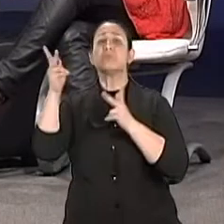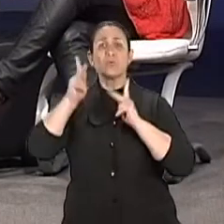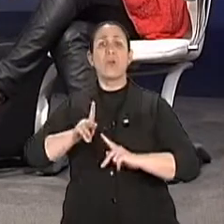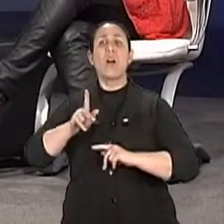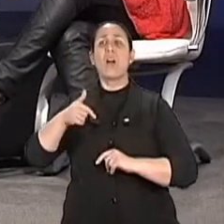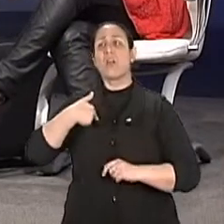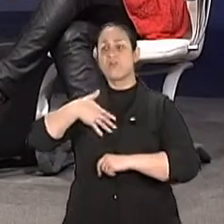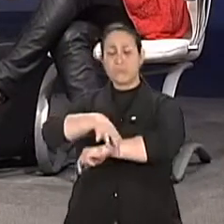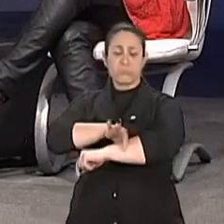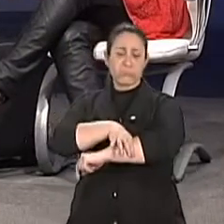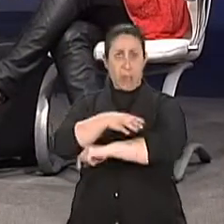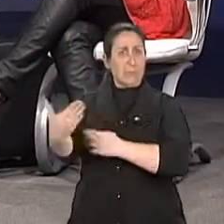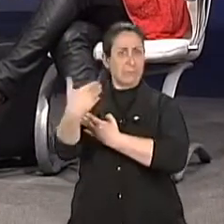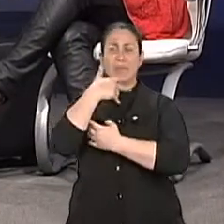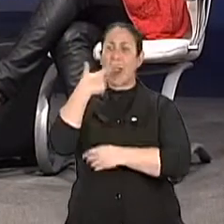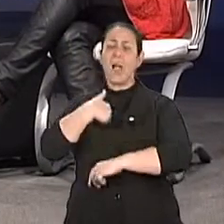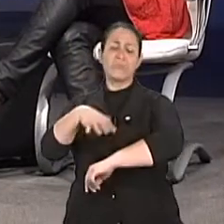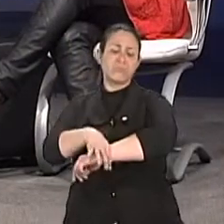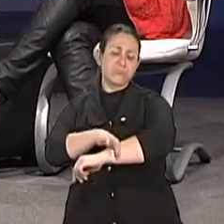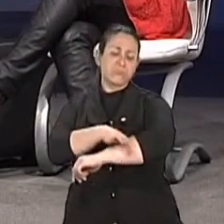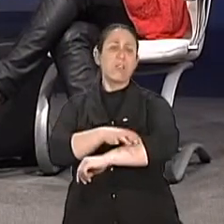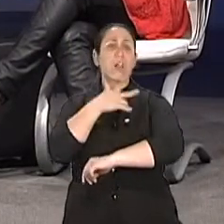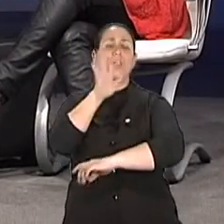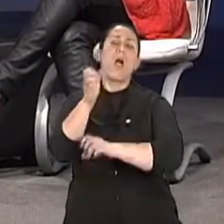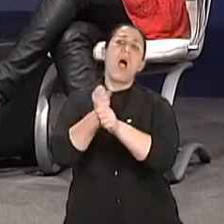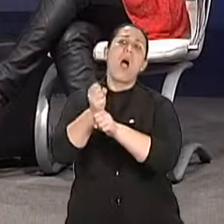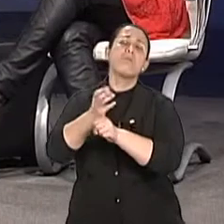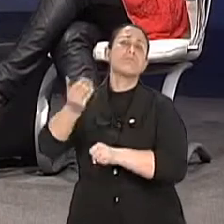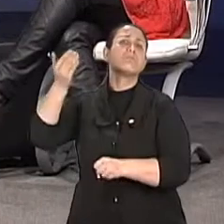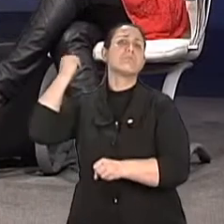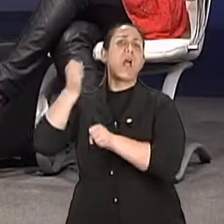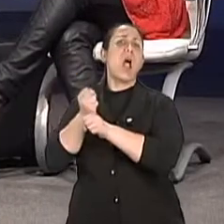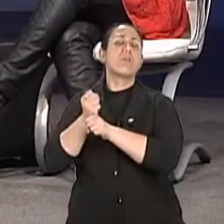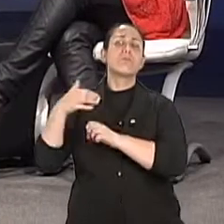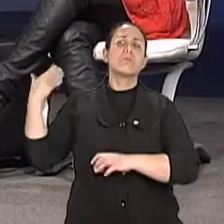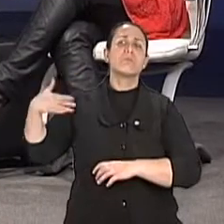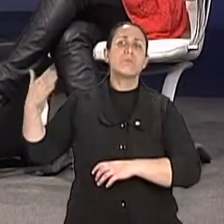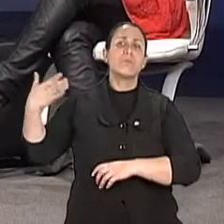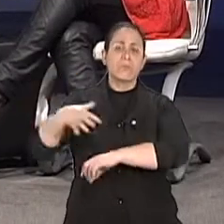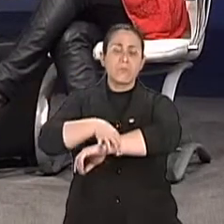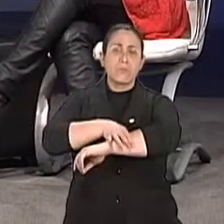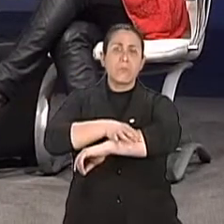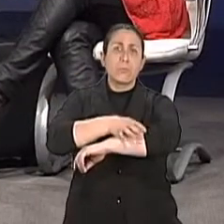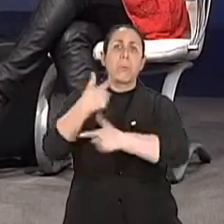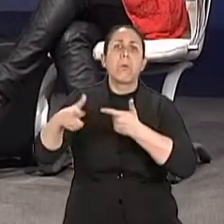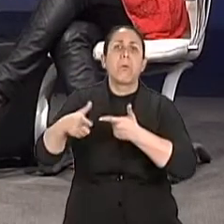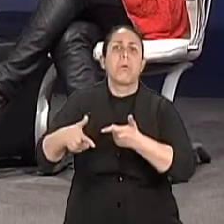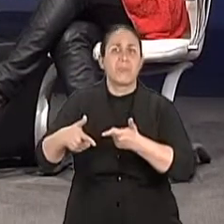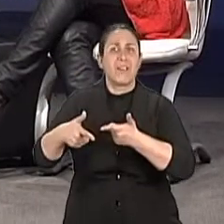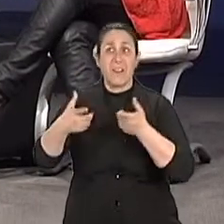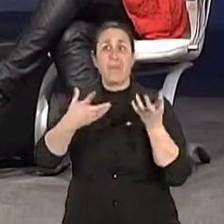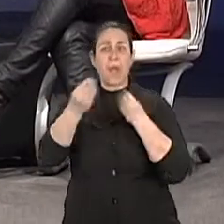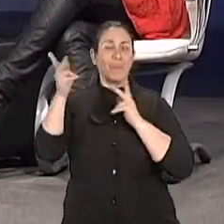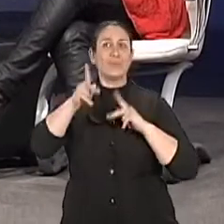osteoporose. E se olhar para trás, há quantos anos veio formando a osteoporose? Posso dizer assim, sem o intuito de assustar